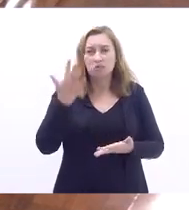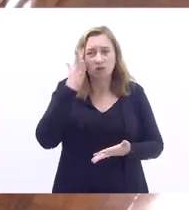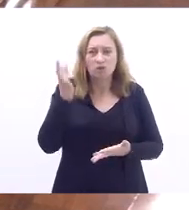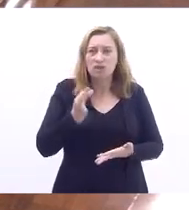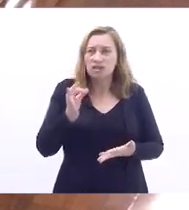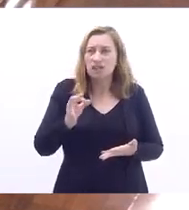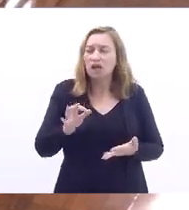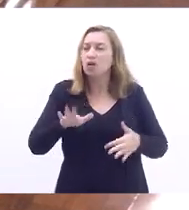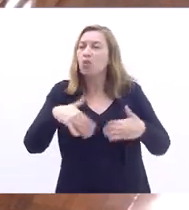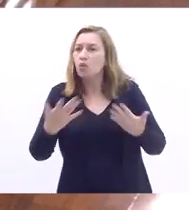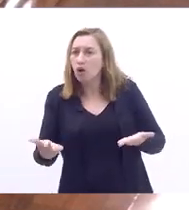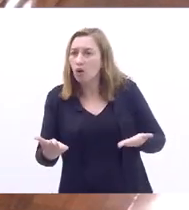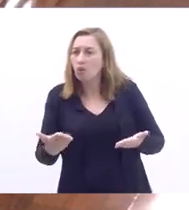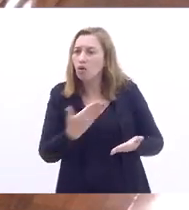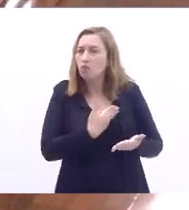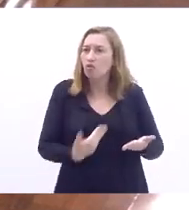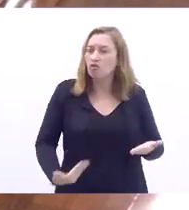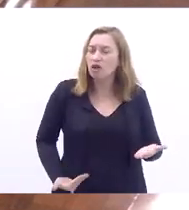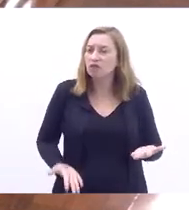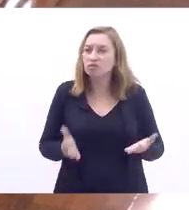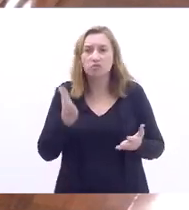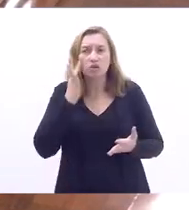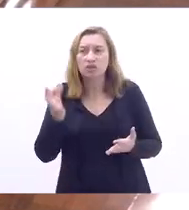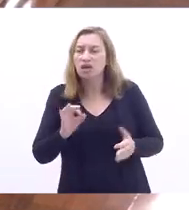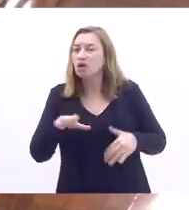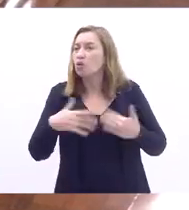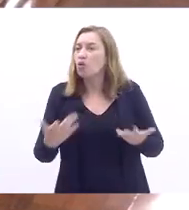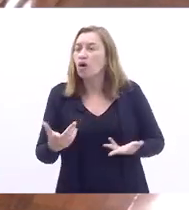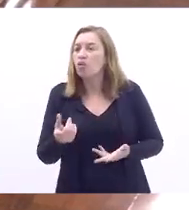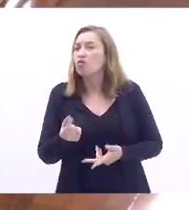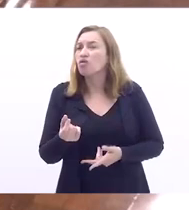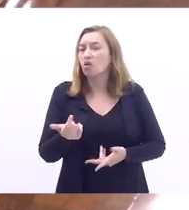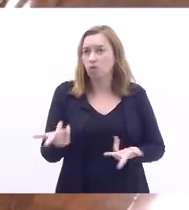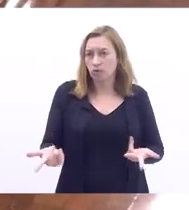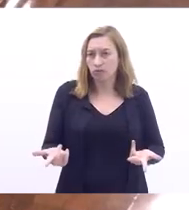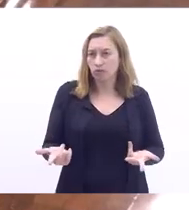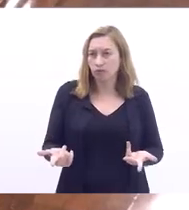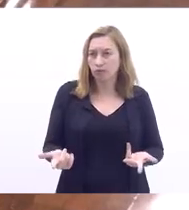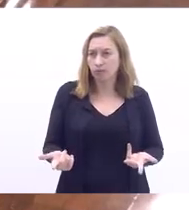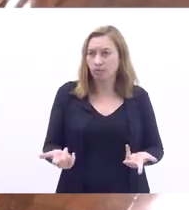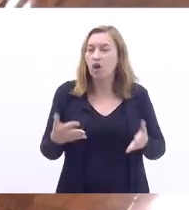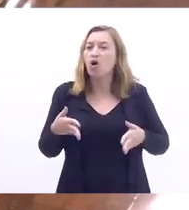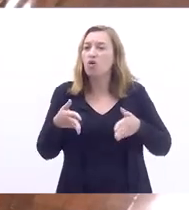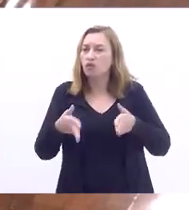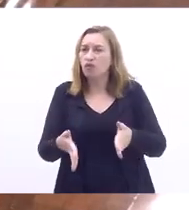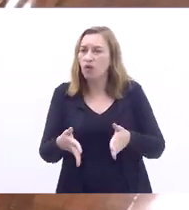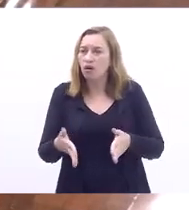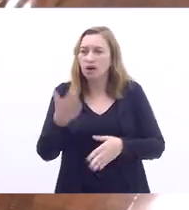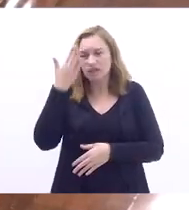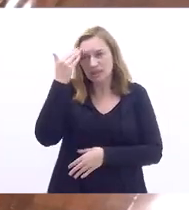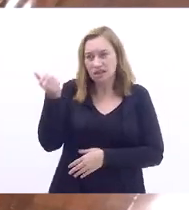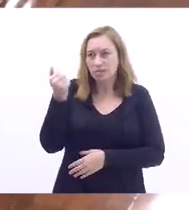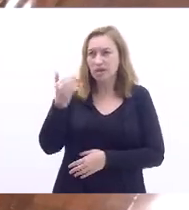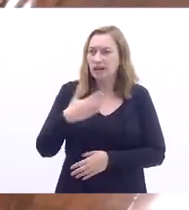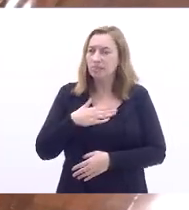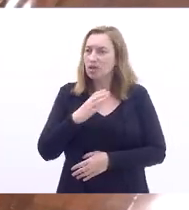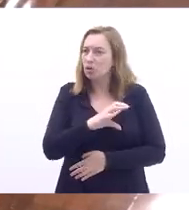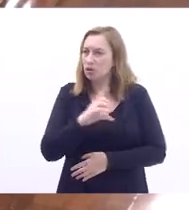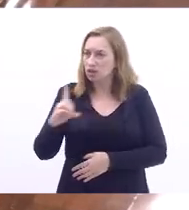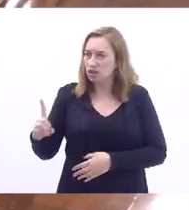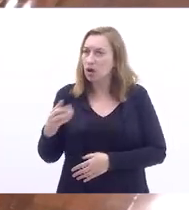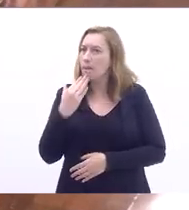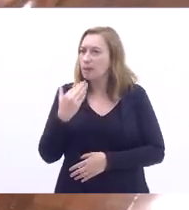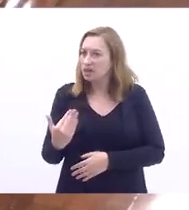vai estar lá na frente então isso para mim é um cheque em branco o fogo em saber que a minha coordenadora